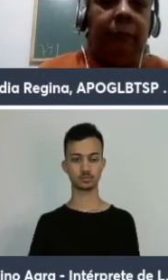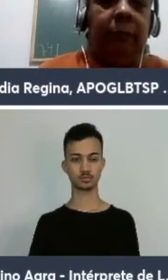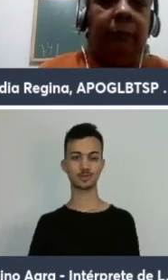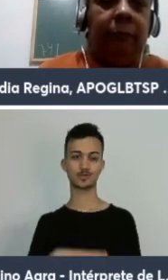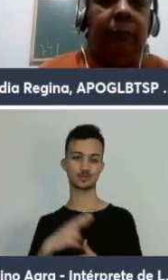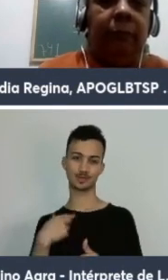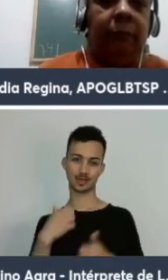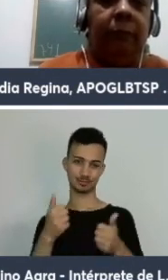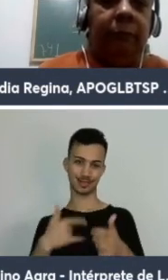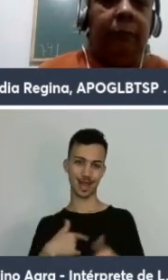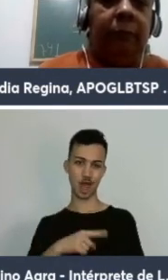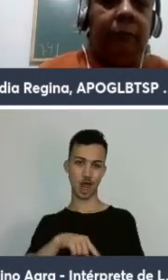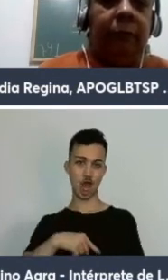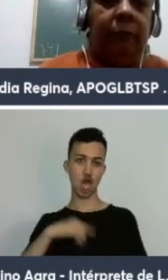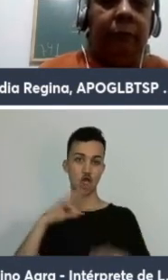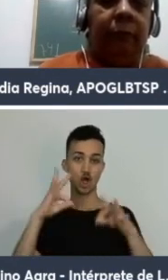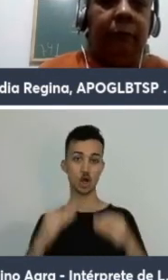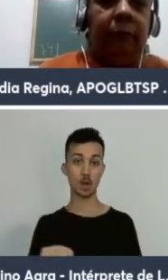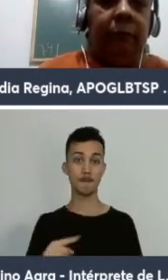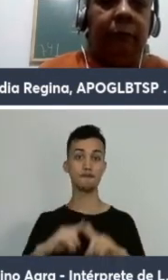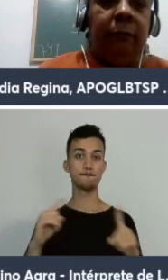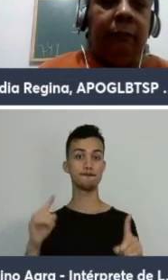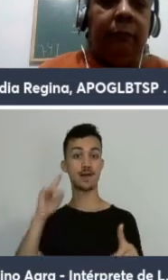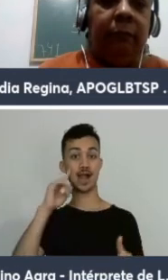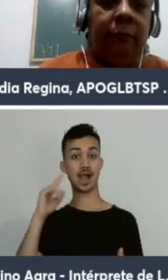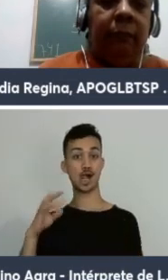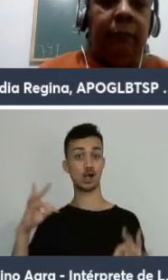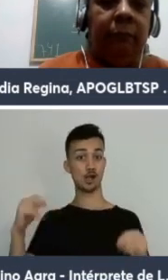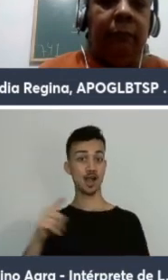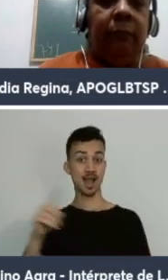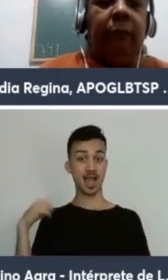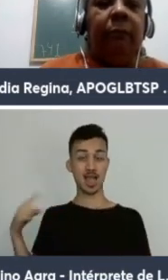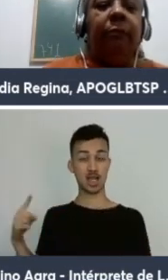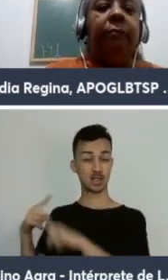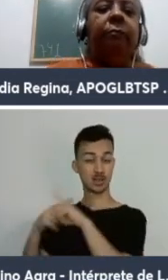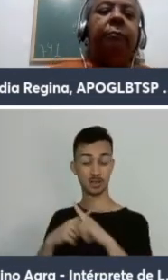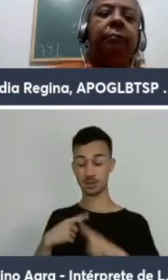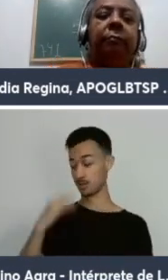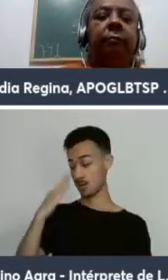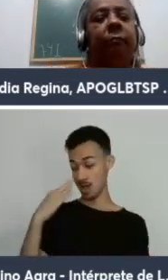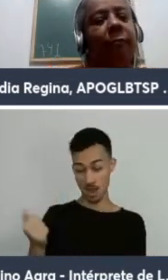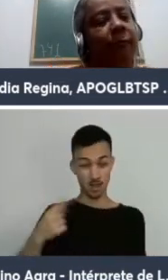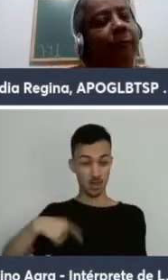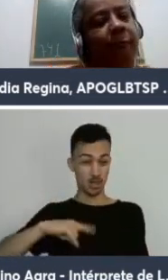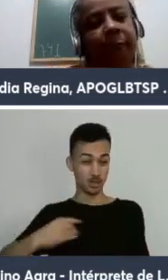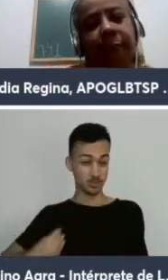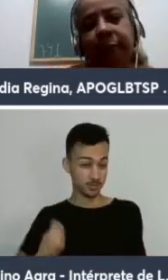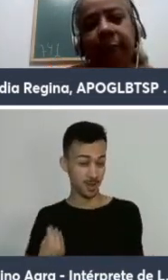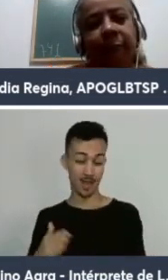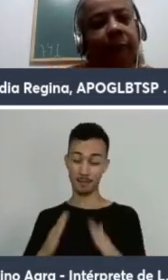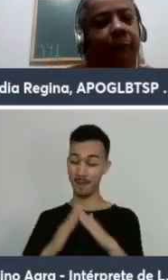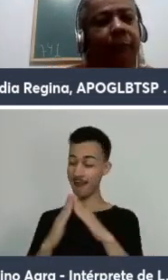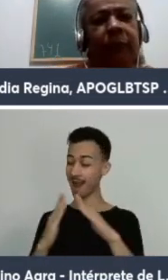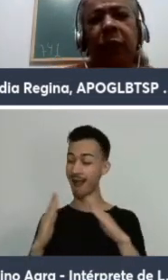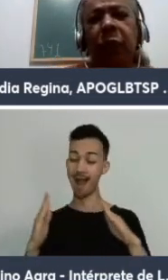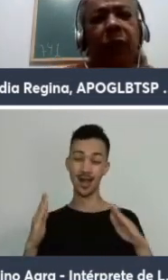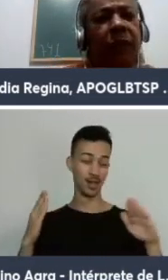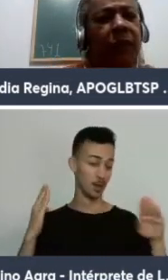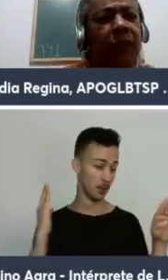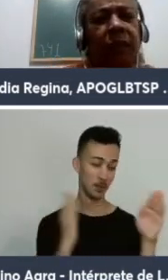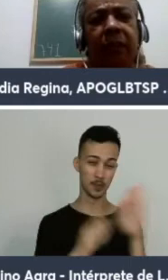depois, quando a censura nos descobriu, foram atrás de nós, invadiram a minha casa, foi